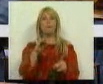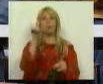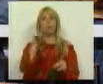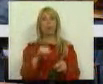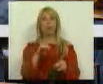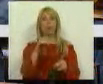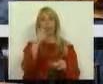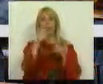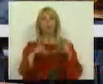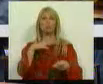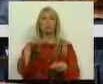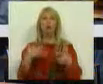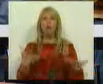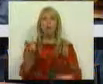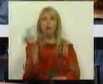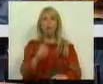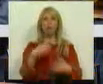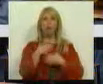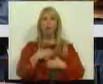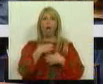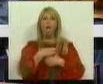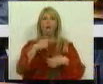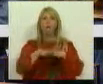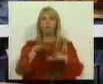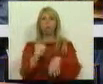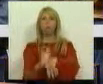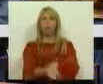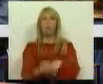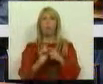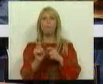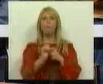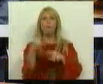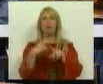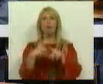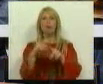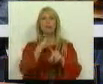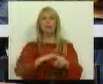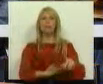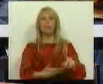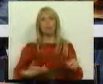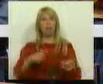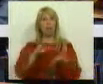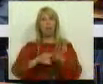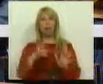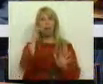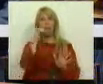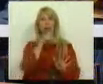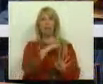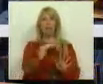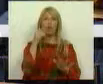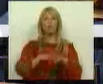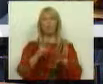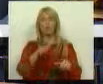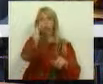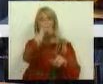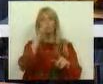agora à terrível angústia no atraso do pagamento da prestação do desemprego, prestação essa essencial para aqueles que sofrem com a incapacidade do Governo em